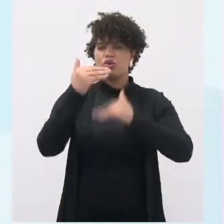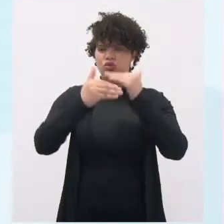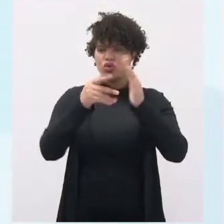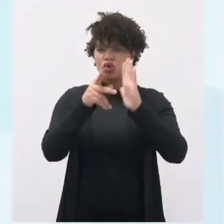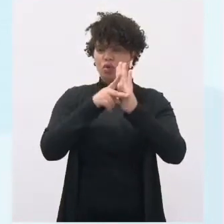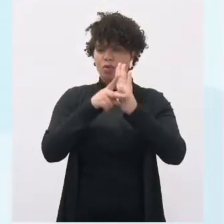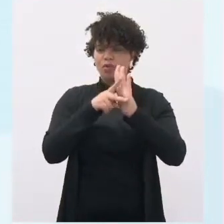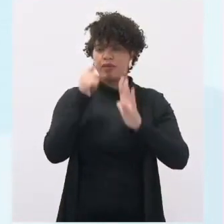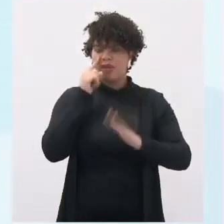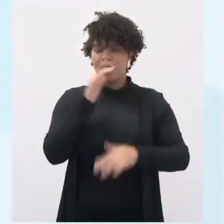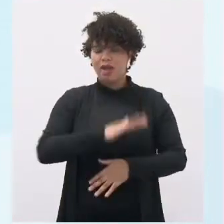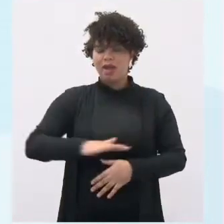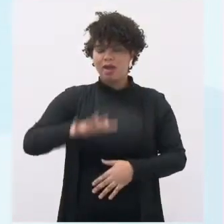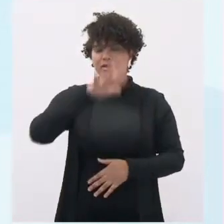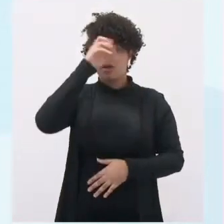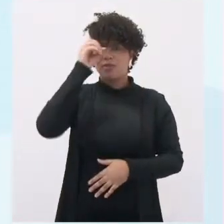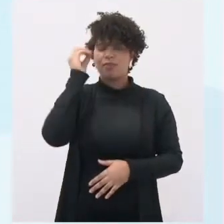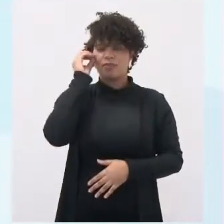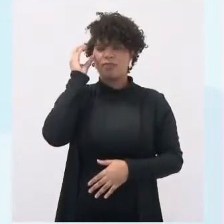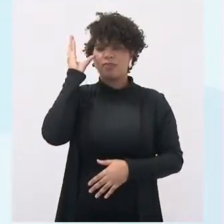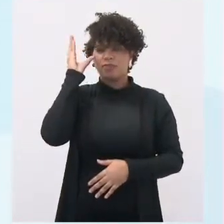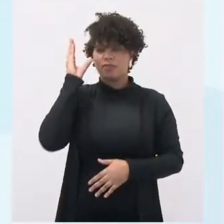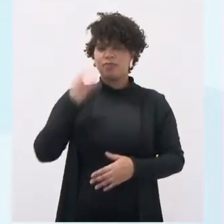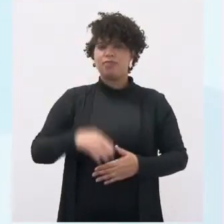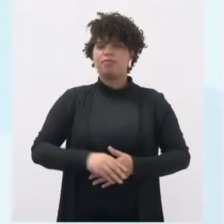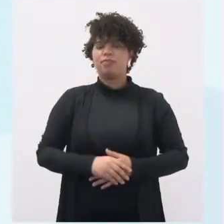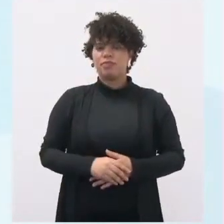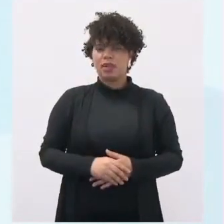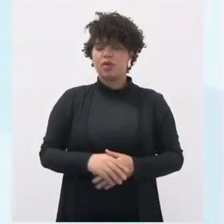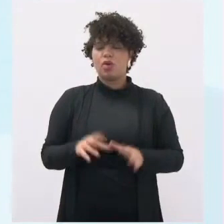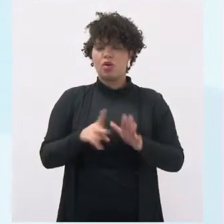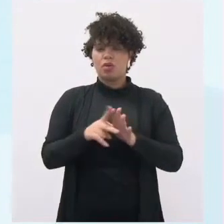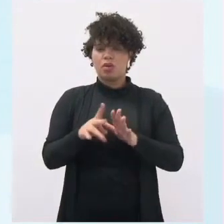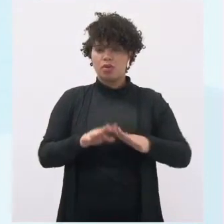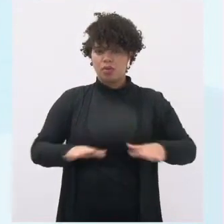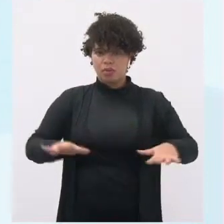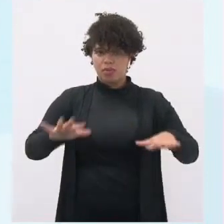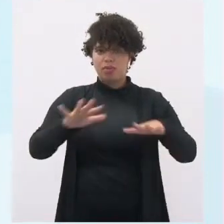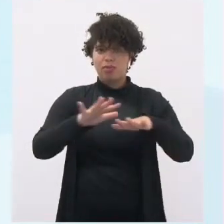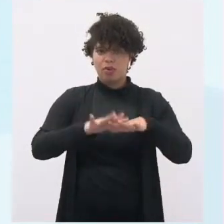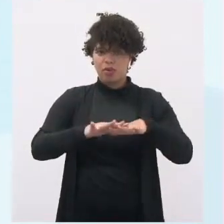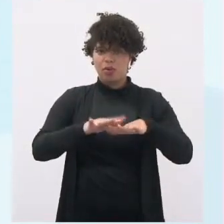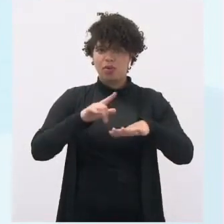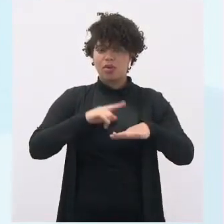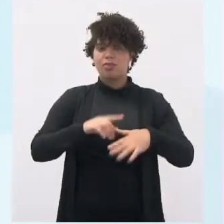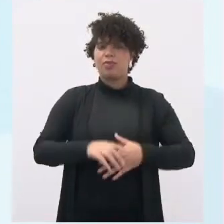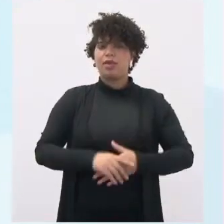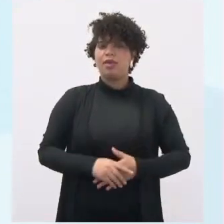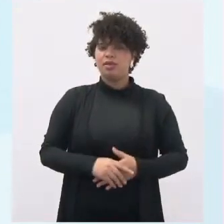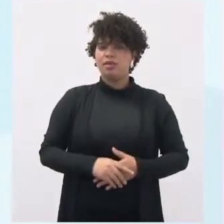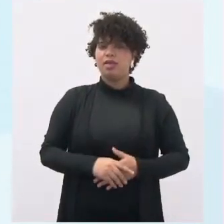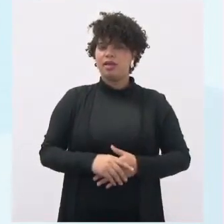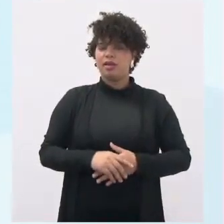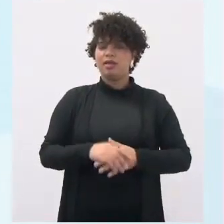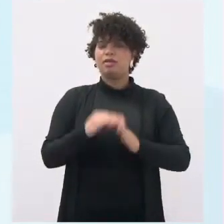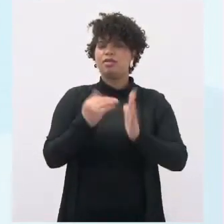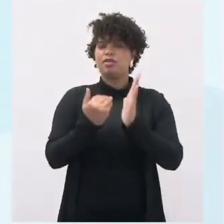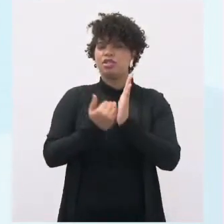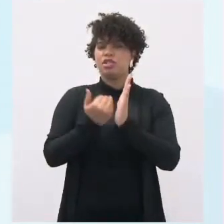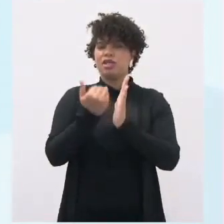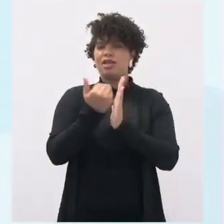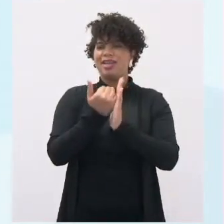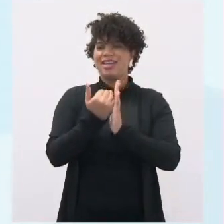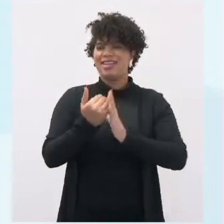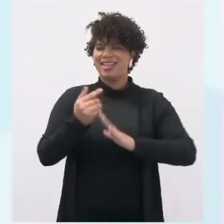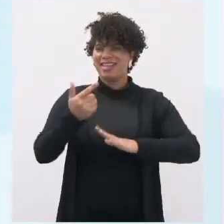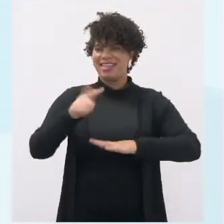ambientes de aprendizagem, que eles extrapolam as 4 paredes, né? Ou seja, a sala de aula, o espaço físico, né? Onde os estudantes,